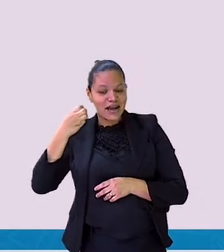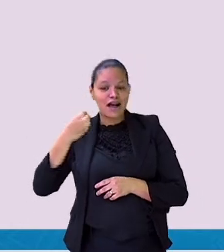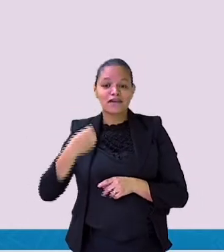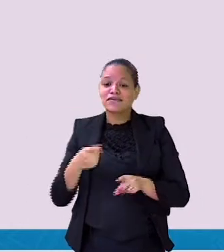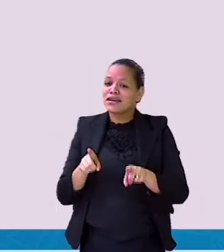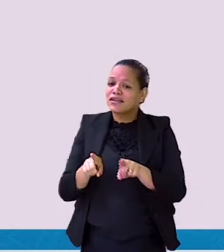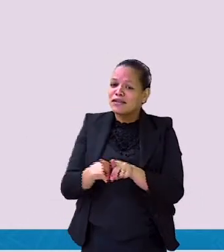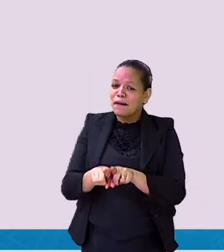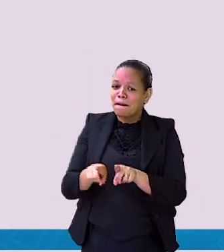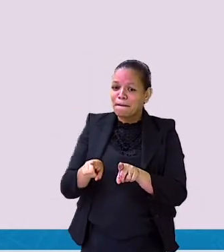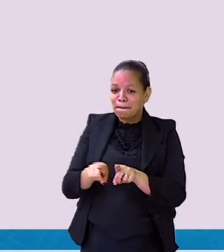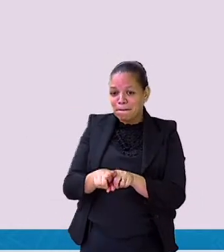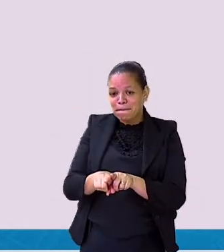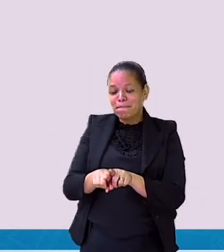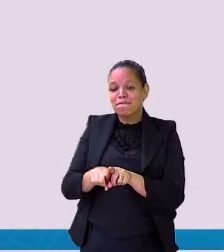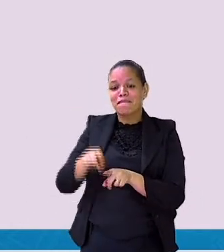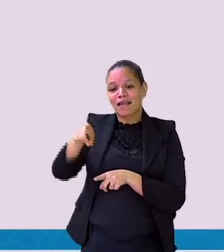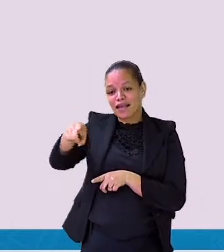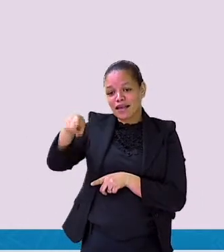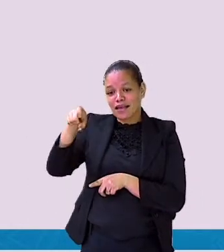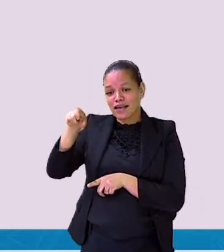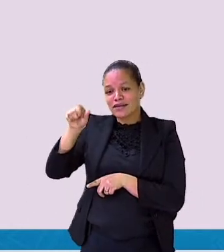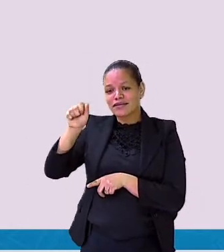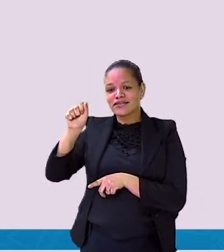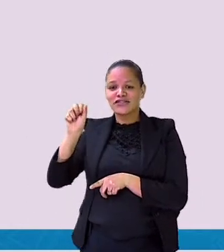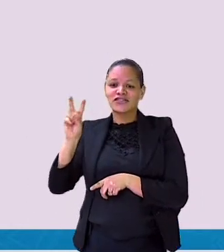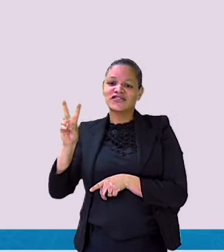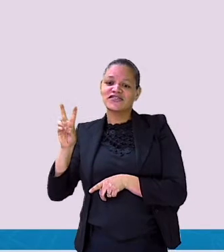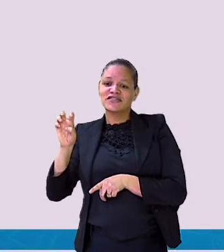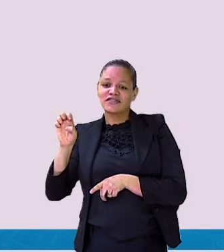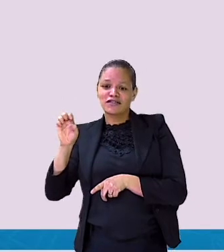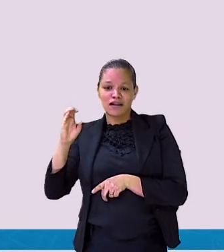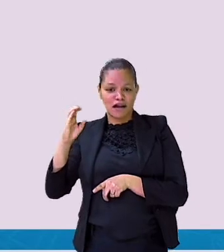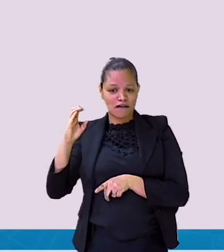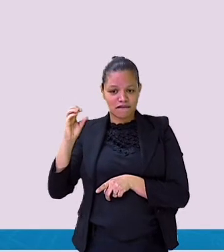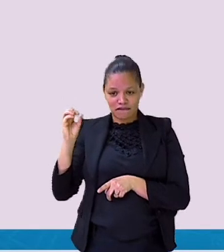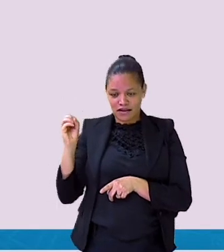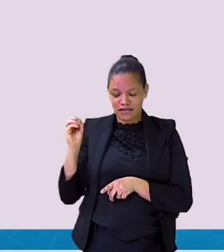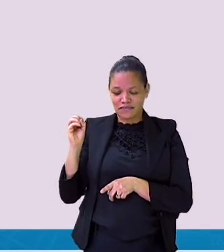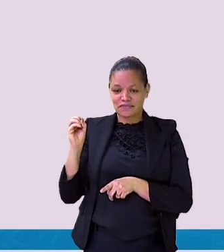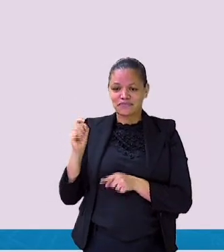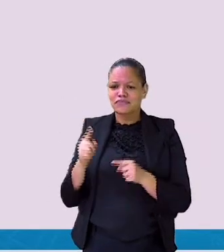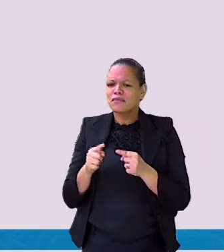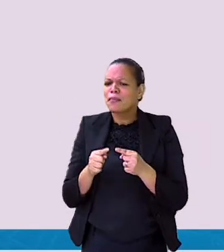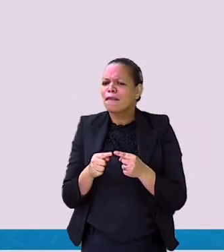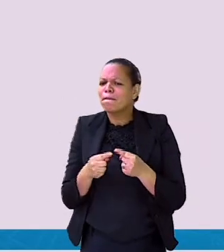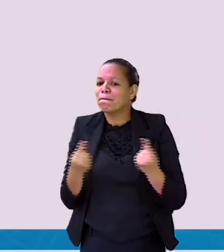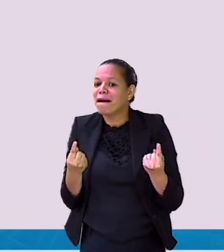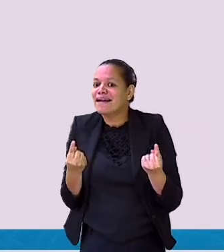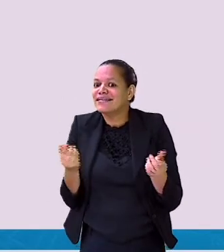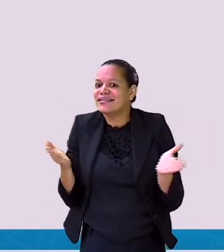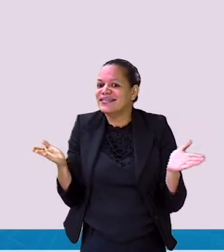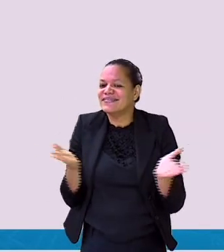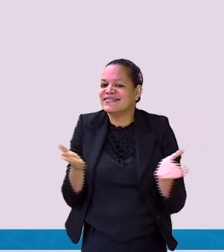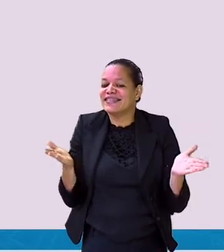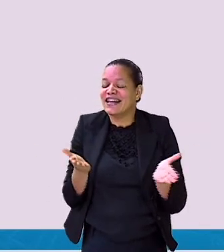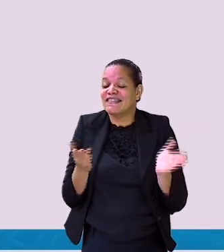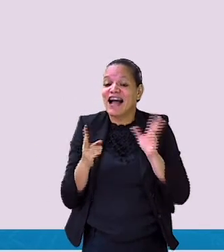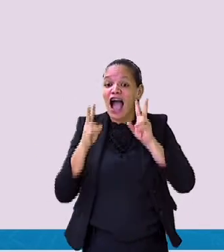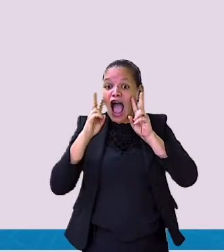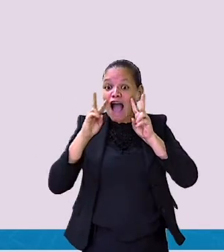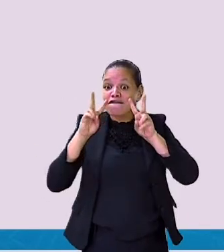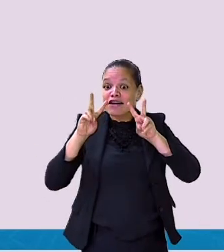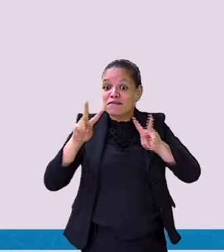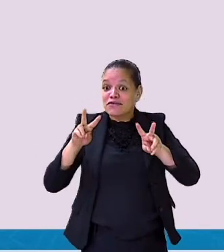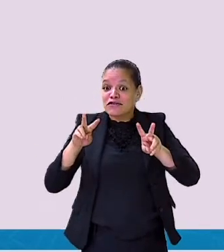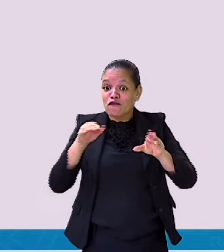Chaveco. Agora nós vamos saber, professora, e aí, quantos votos eles tiveram? A professora